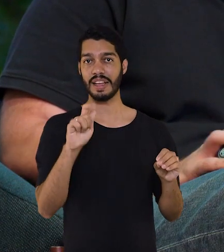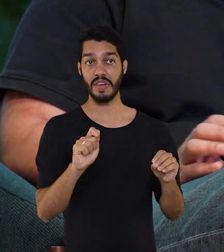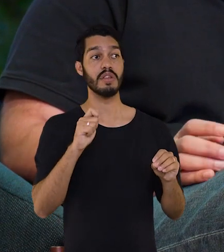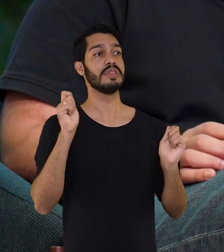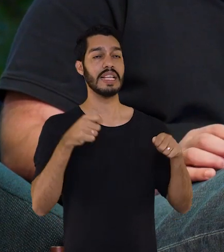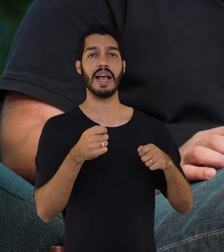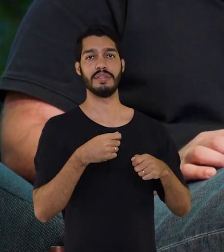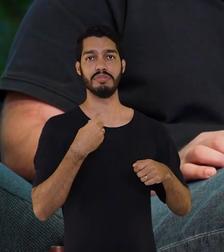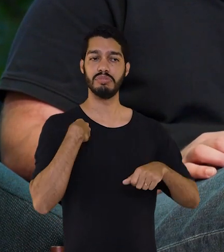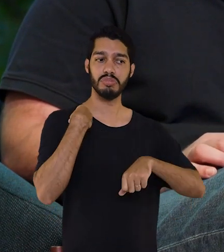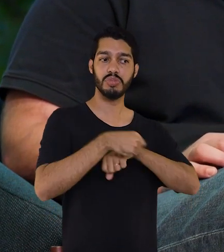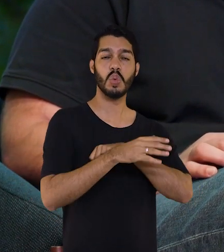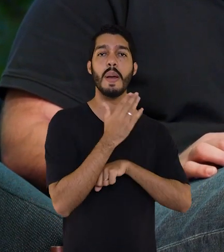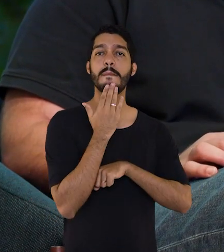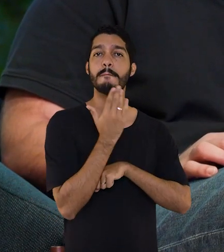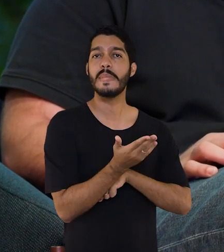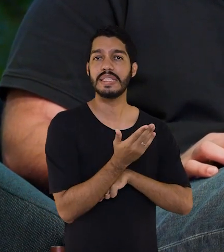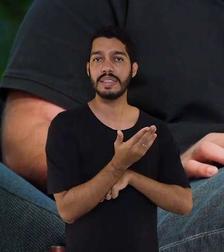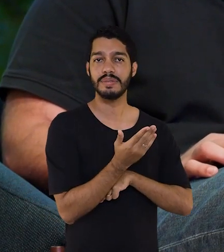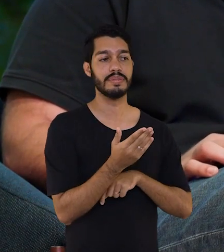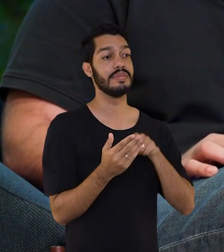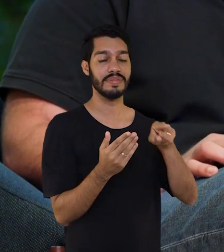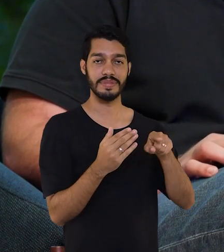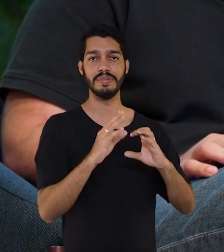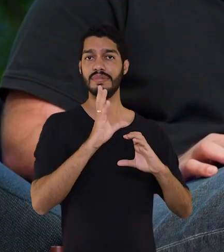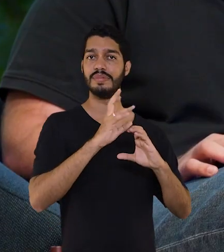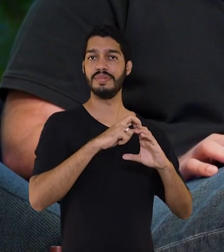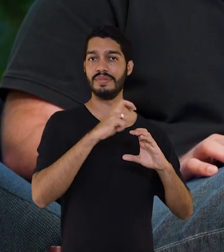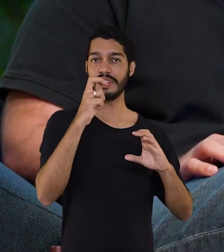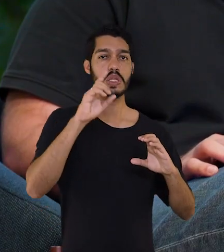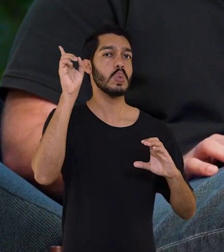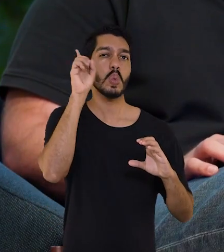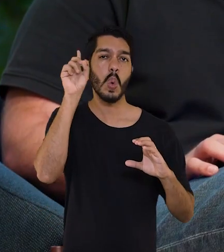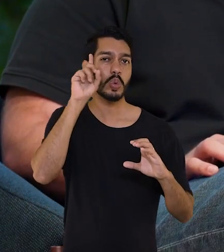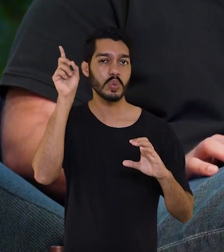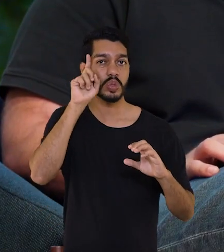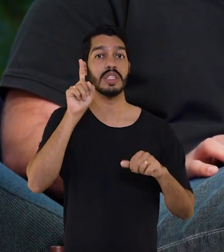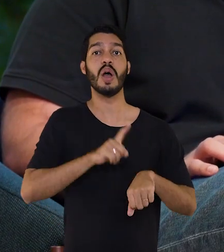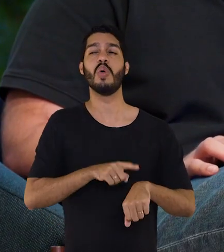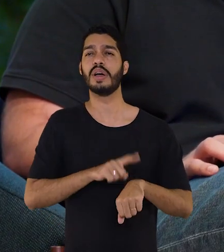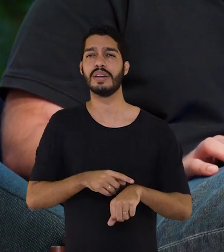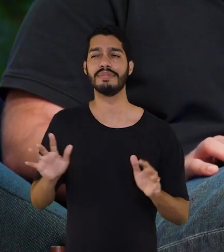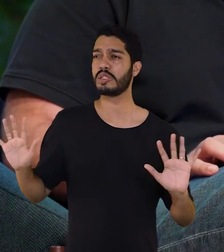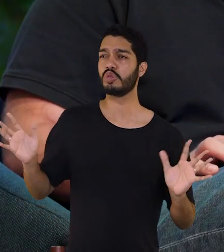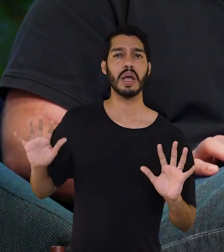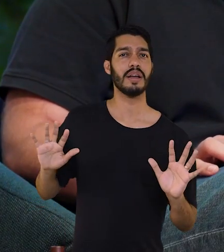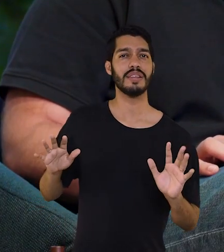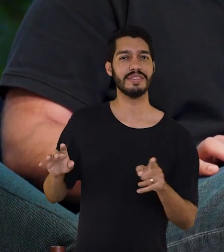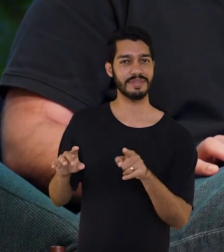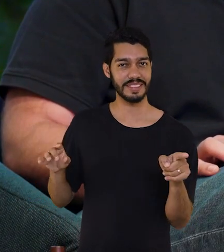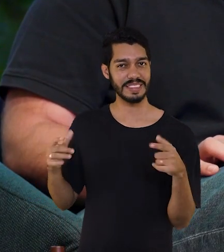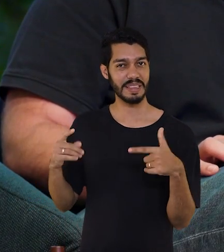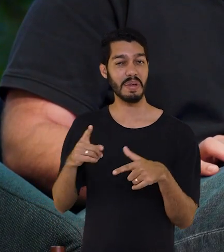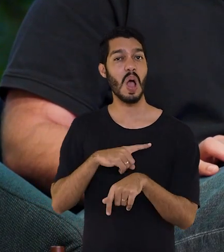Então, vocês vão conseguir sugerir e solicitar, na verdade, sugerir não, solicitar ao ChatGPT para que ele, todo dia,